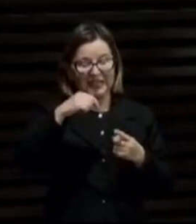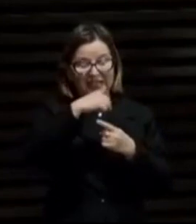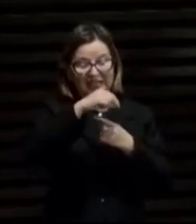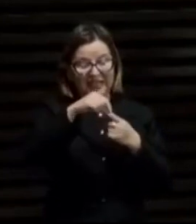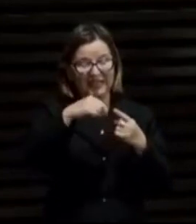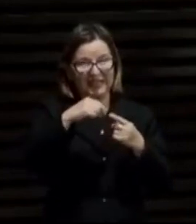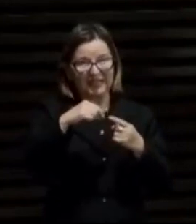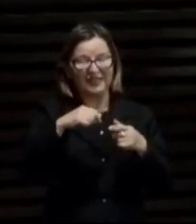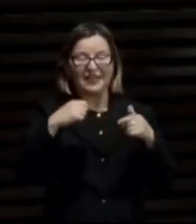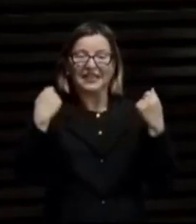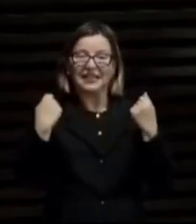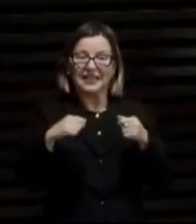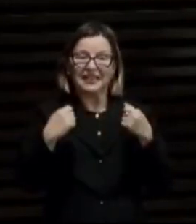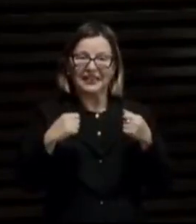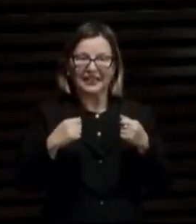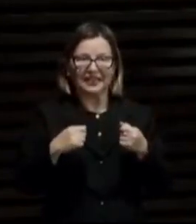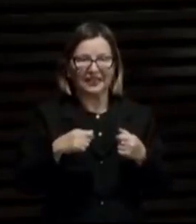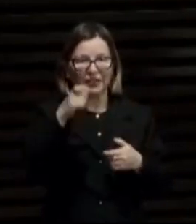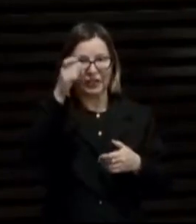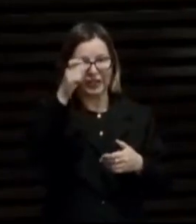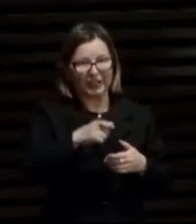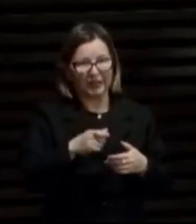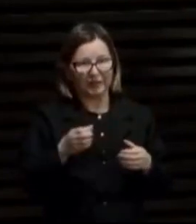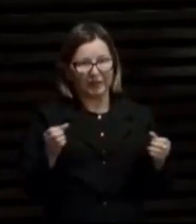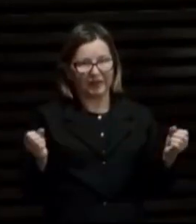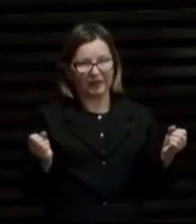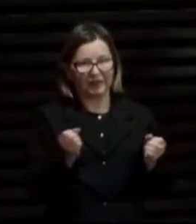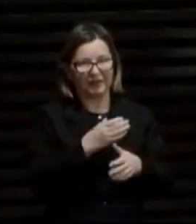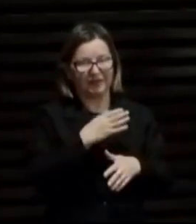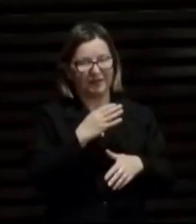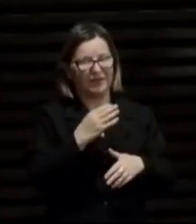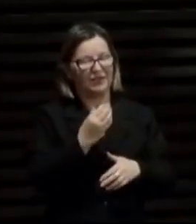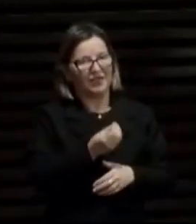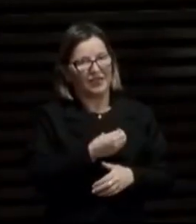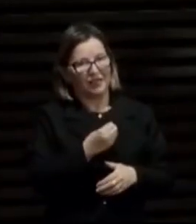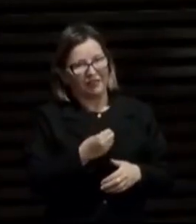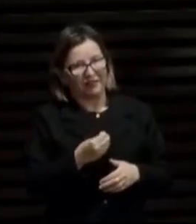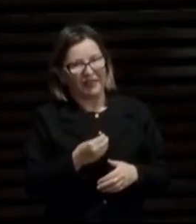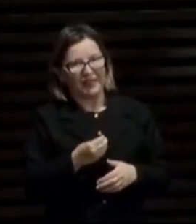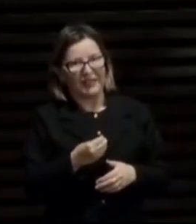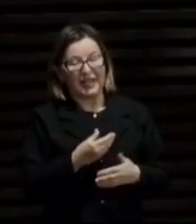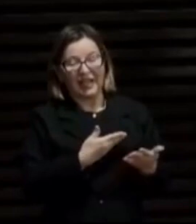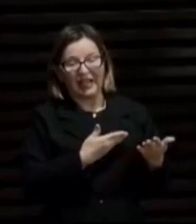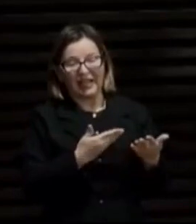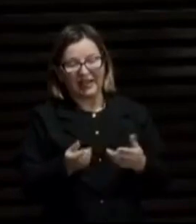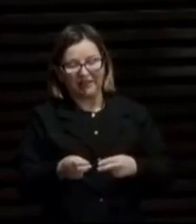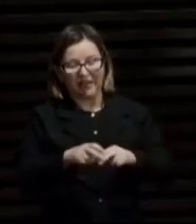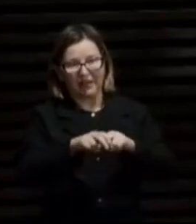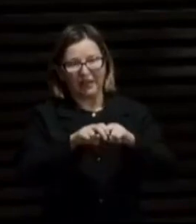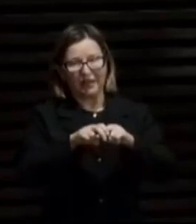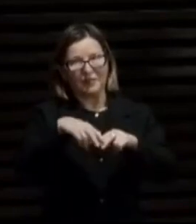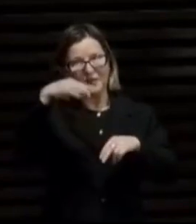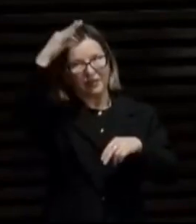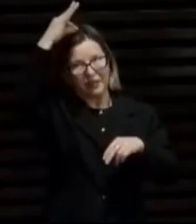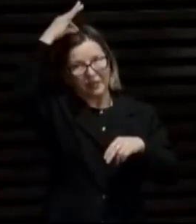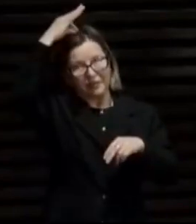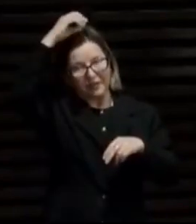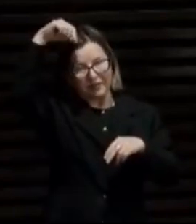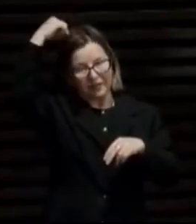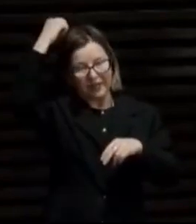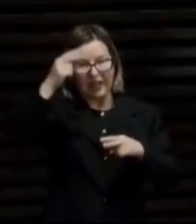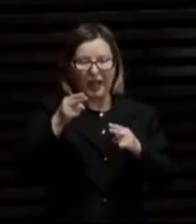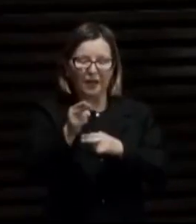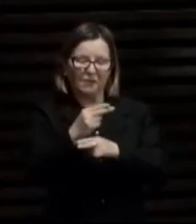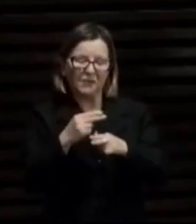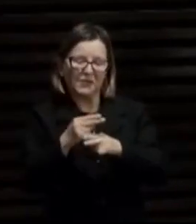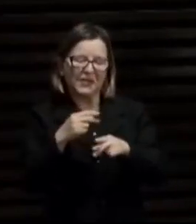o regenerado é levado pelo Espírito Santo a buscá-la constantemente. E o texto de Hebreus 12, 14,